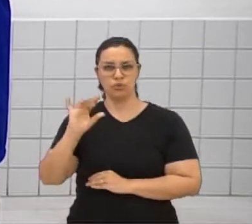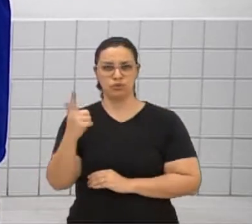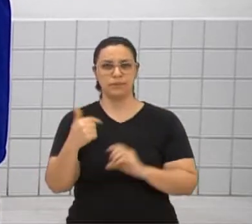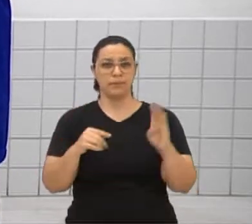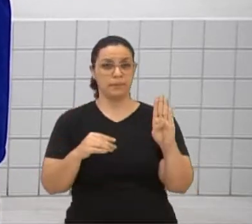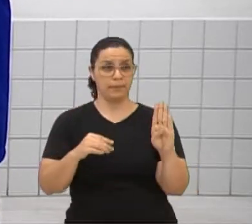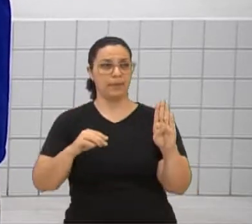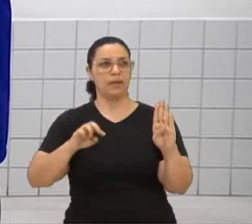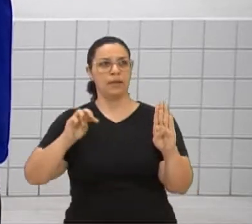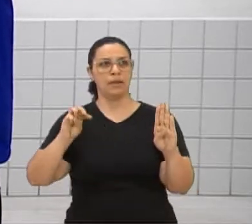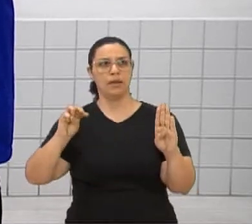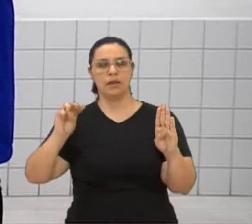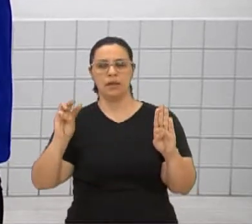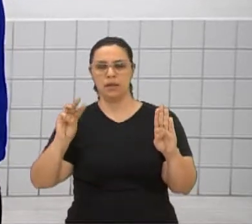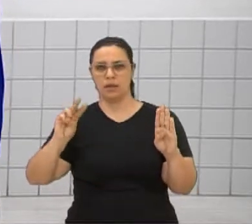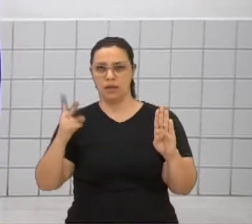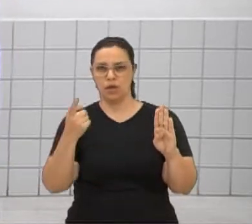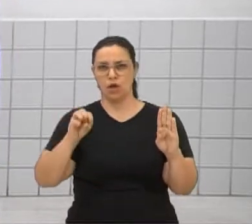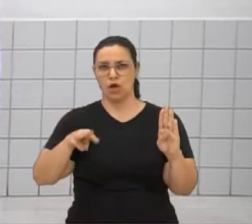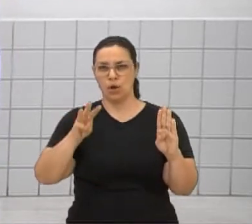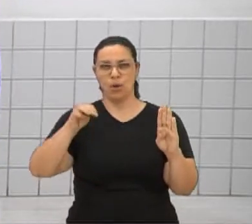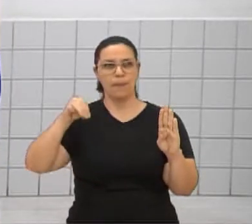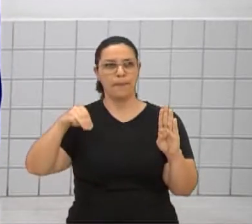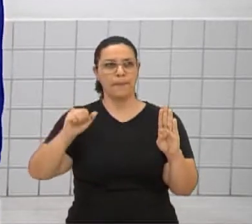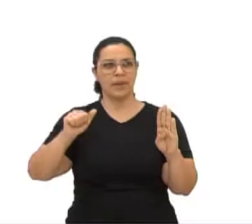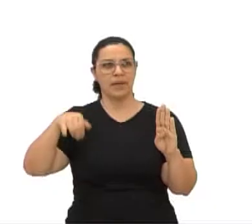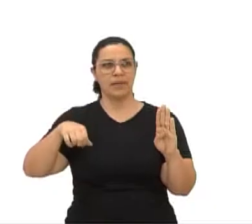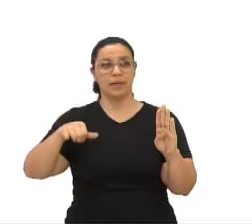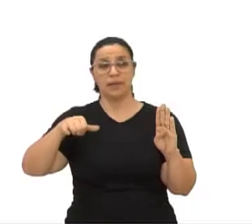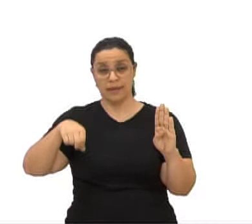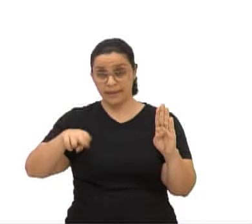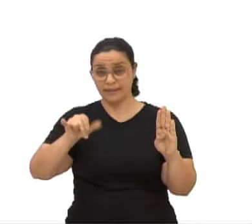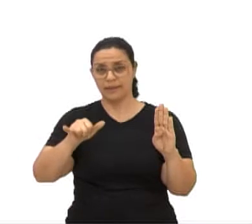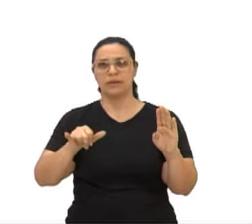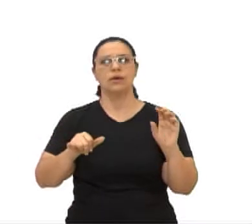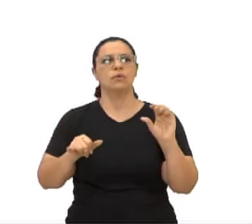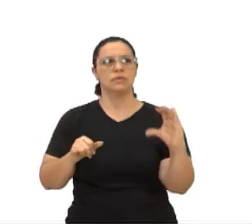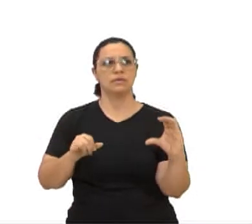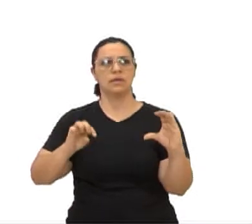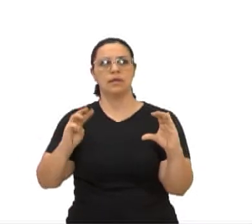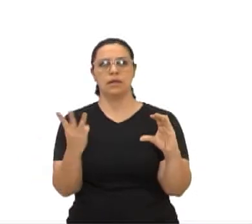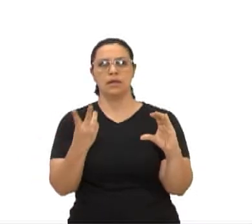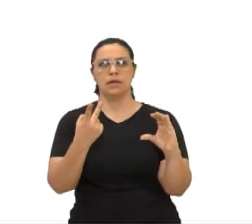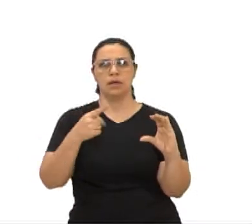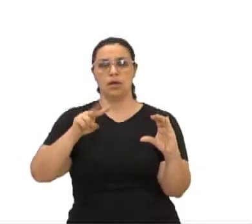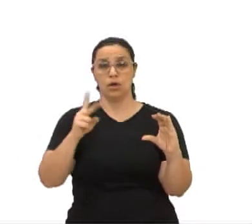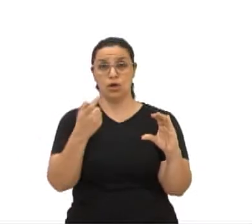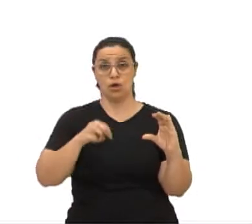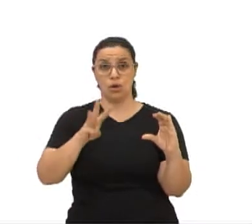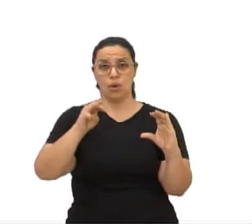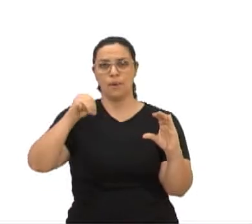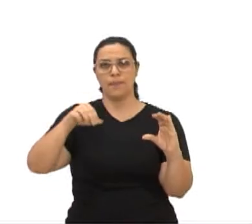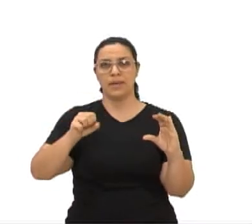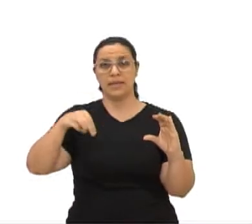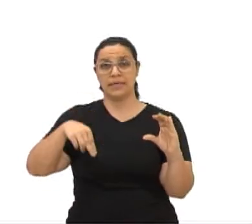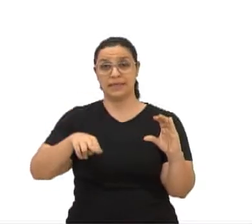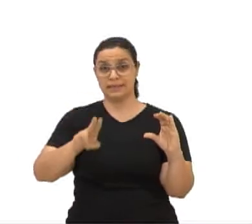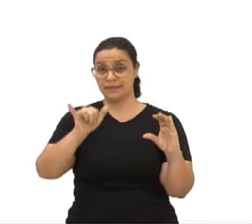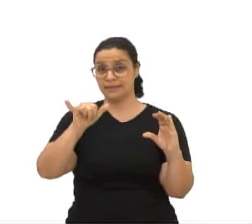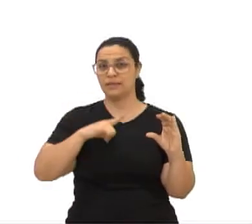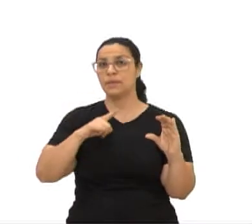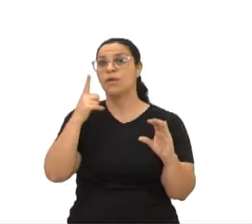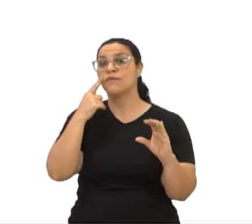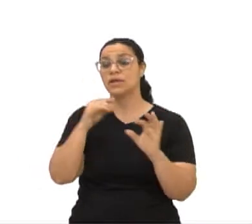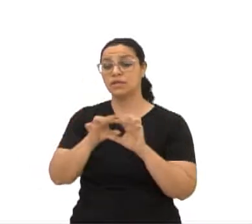letra b ou Helen ou letra ser realmente só que prestem adoção né titia Carlos O que que deveria ser preenchido ali